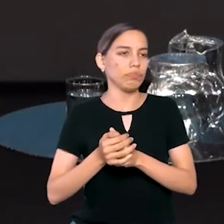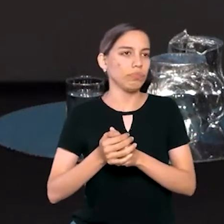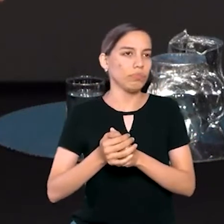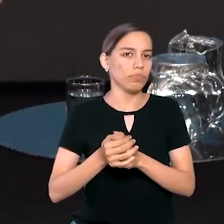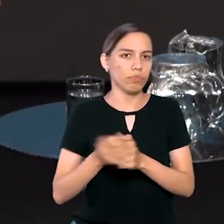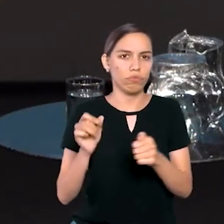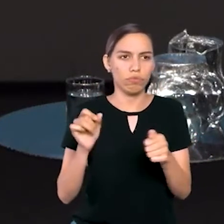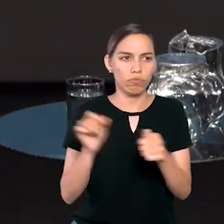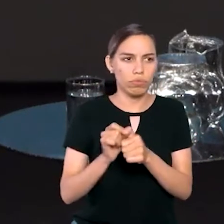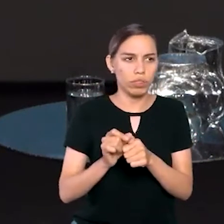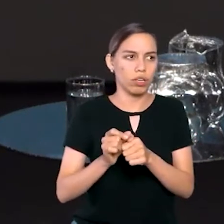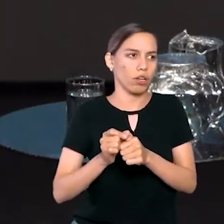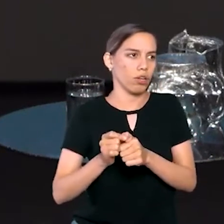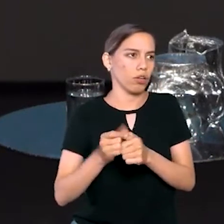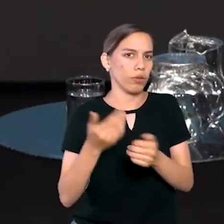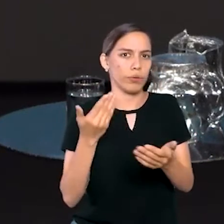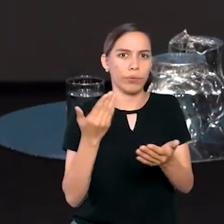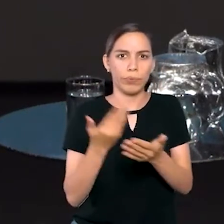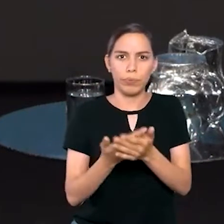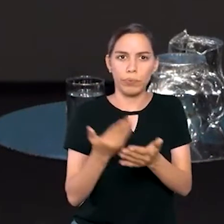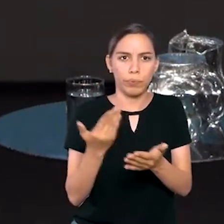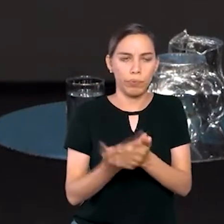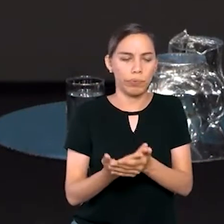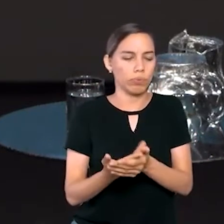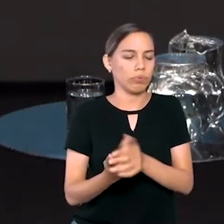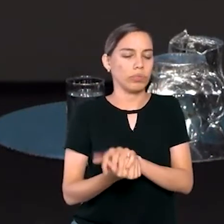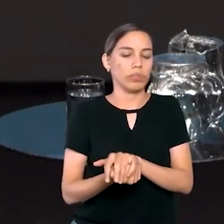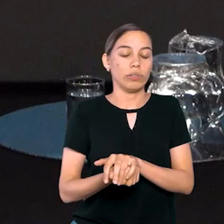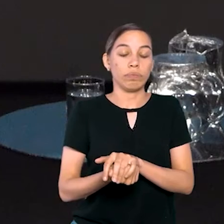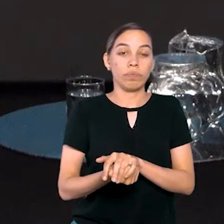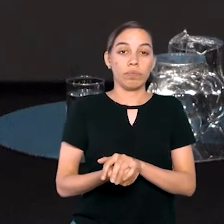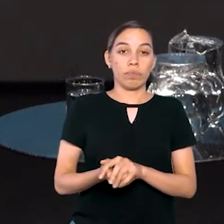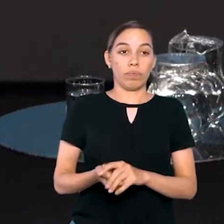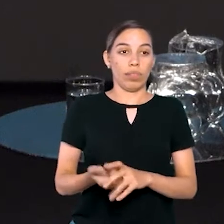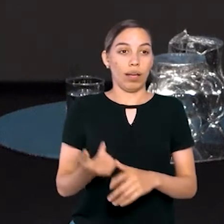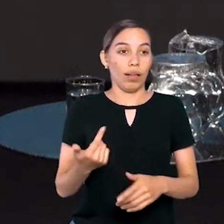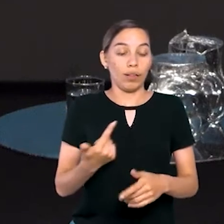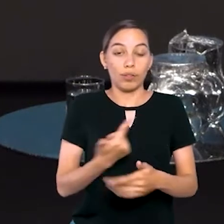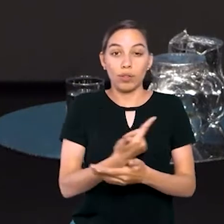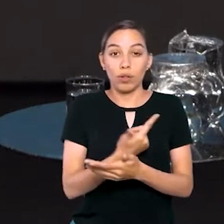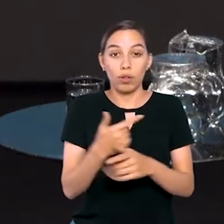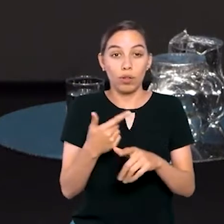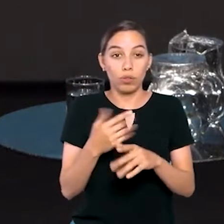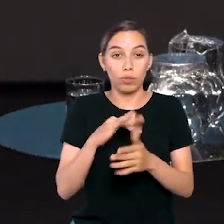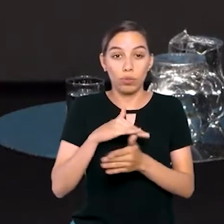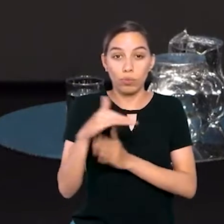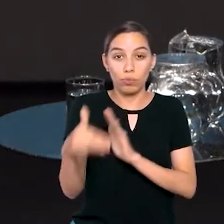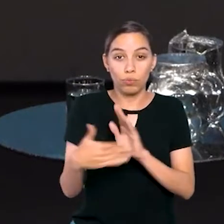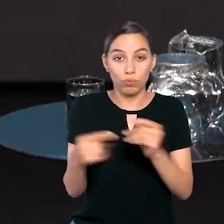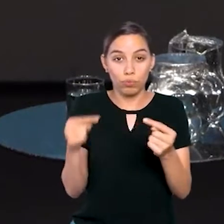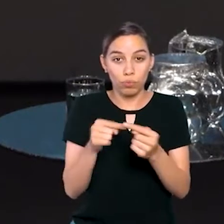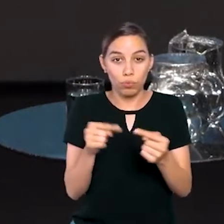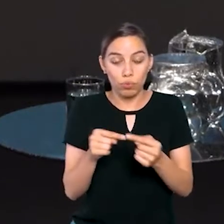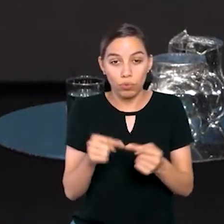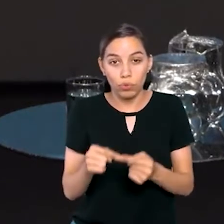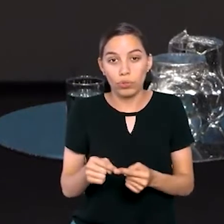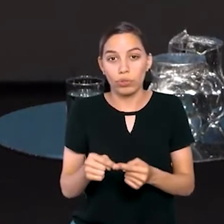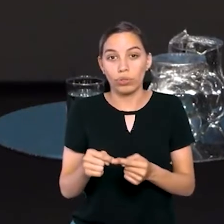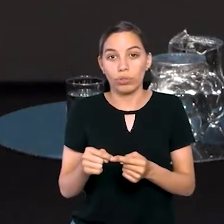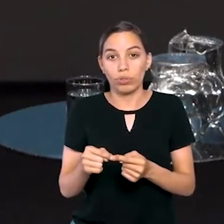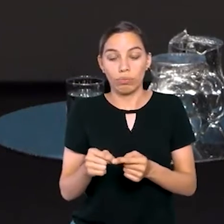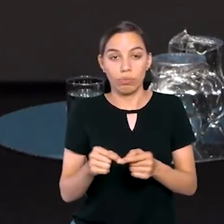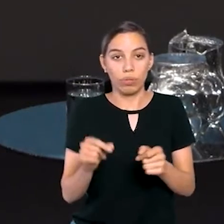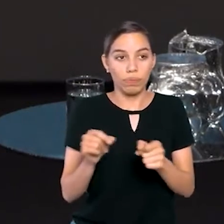ser um adventista também contemporâneo. Então, assim, todo tipo de convocatória vem para cima de pessoas que